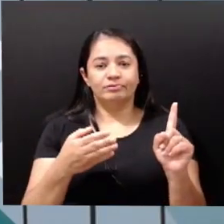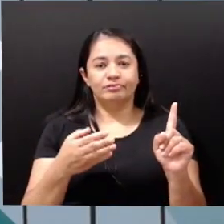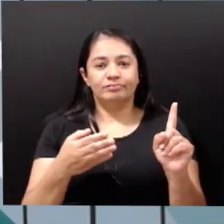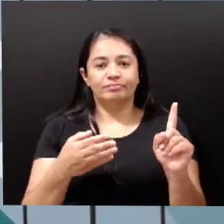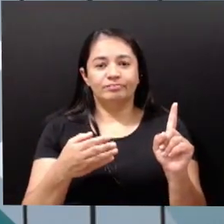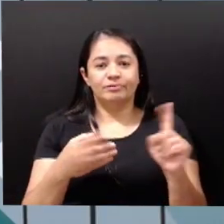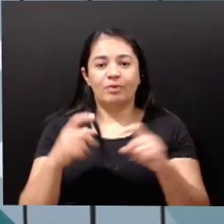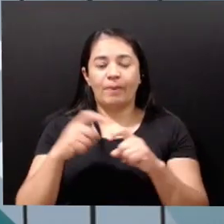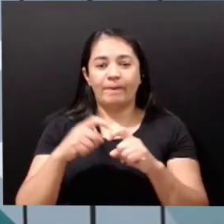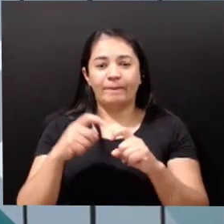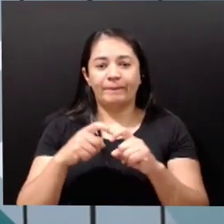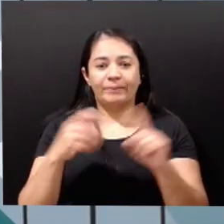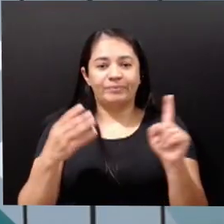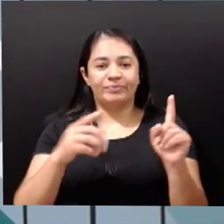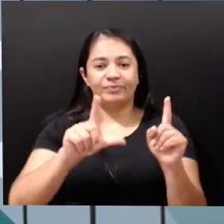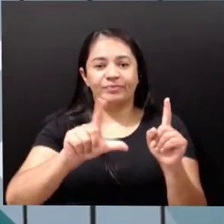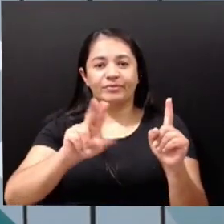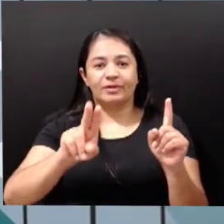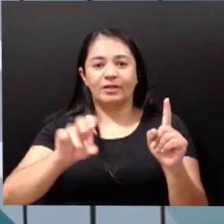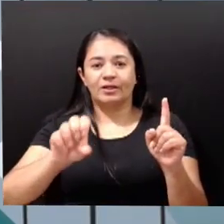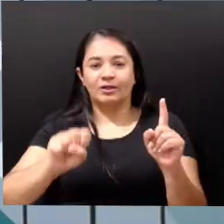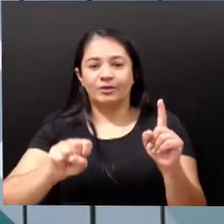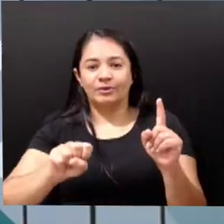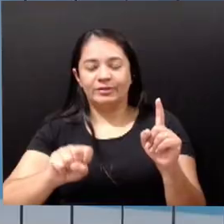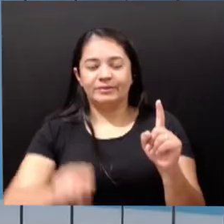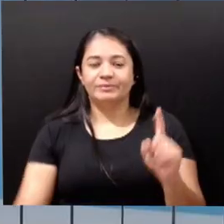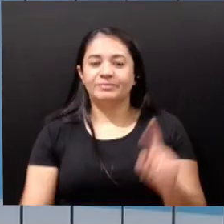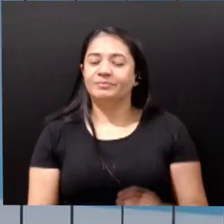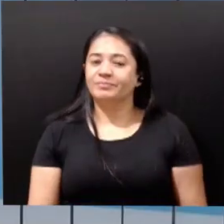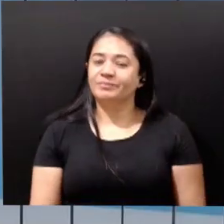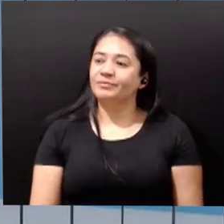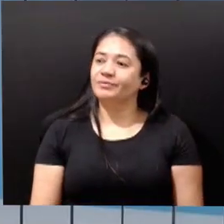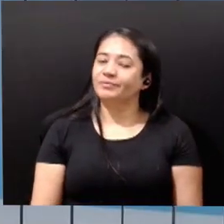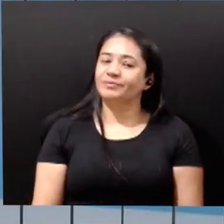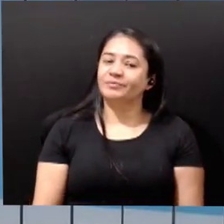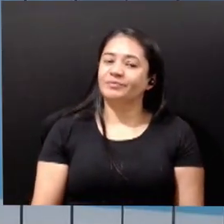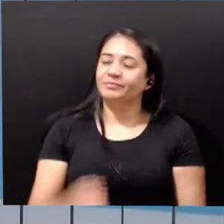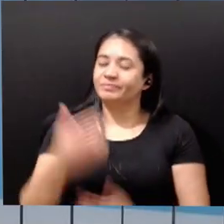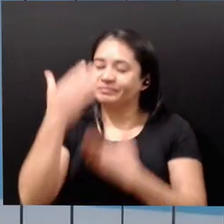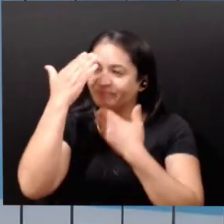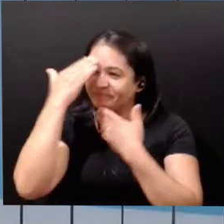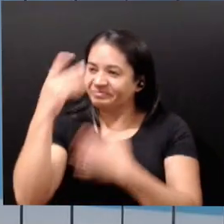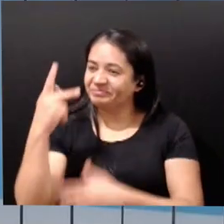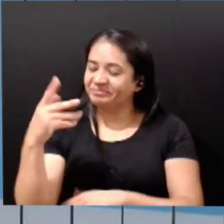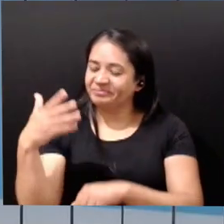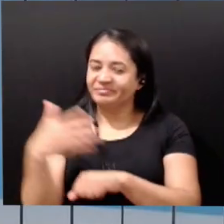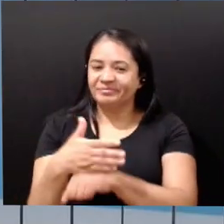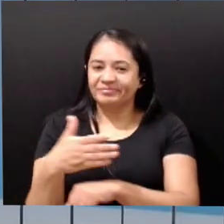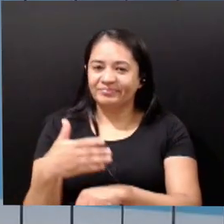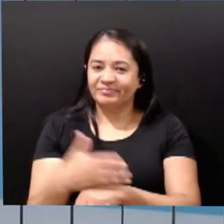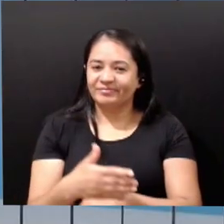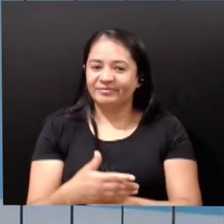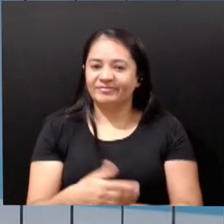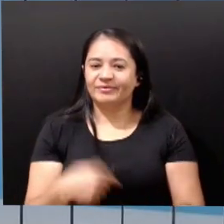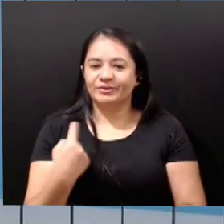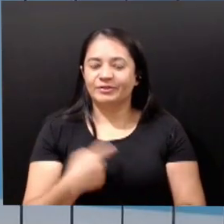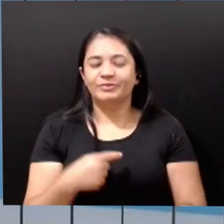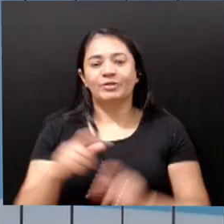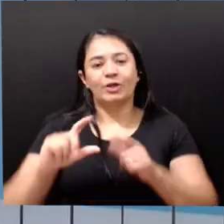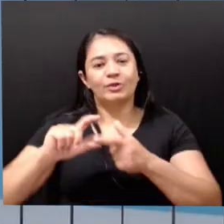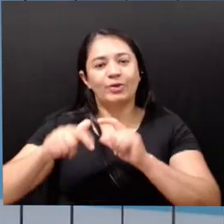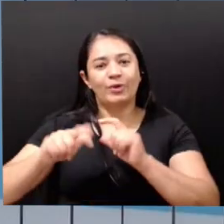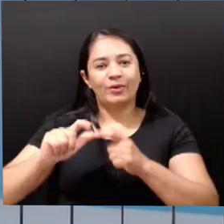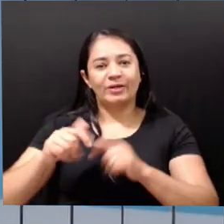infectologista do Hospital São Lucas, Luiz Felipe Visconde. Doutor Luiz Felipe, muito obrigada pela sua participação aqui no